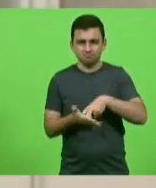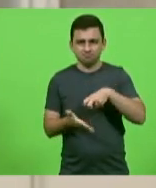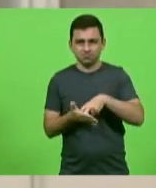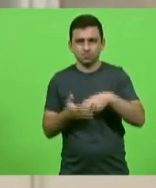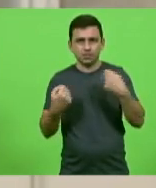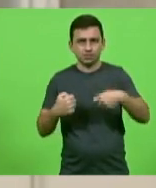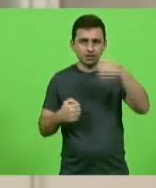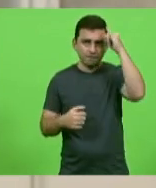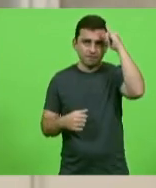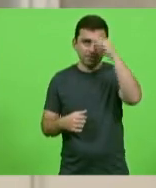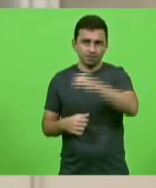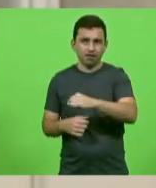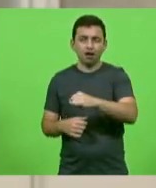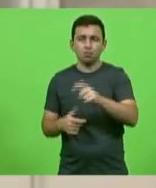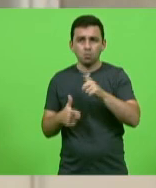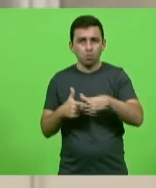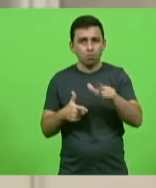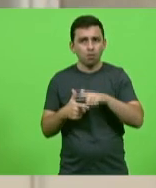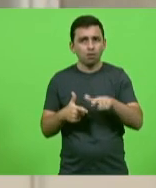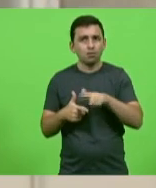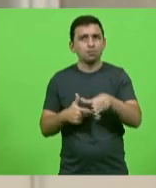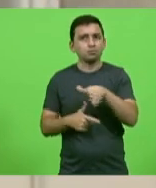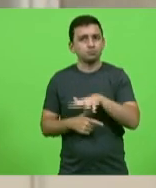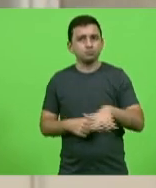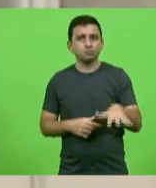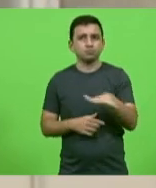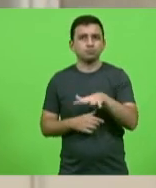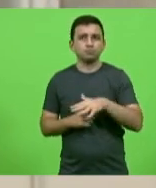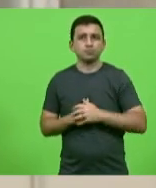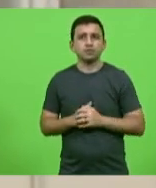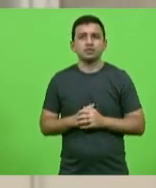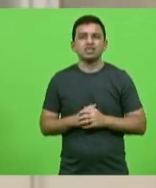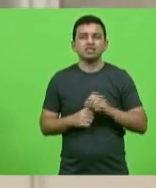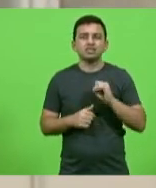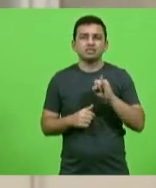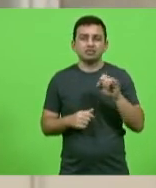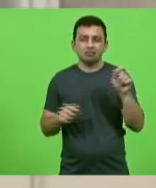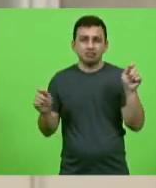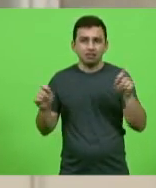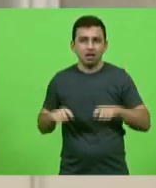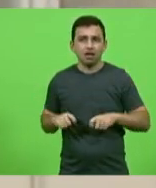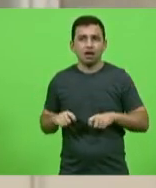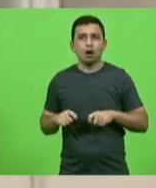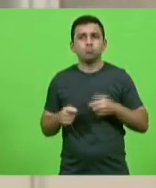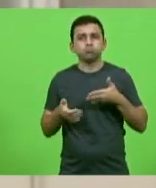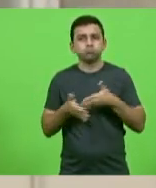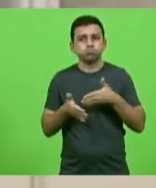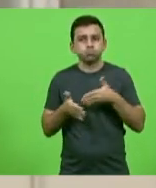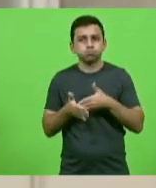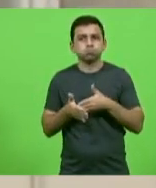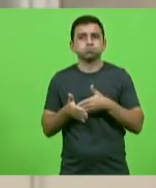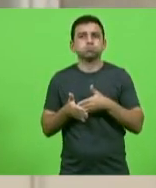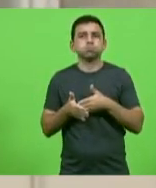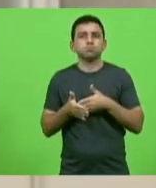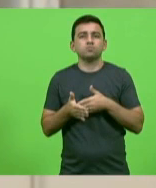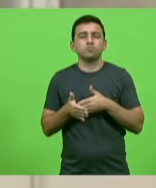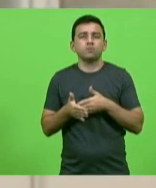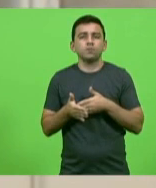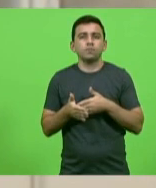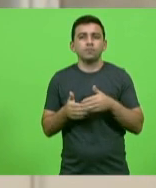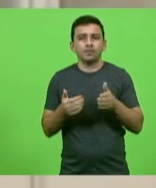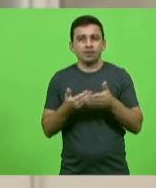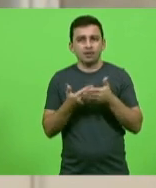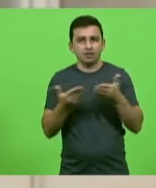de evitar o resultado danoso bem como se tinha a possibilidade de intervir no sentido de